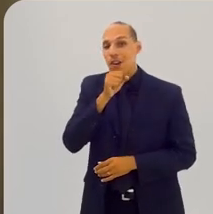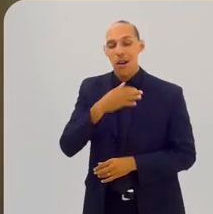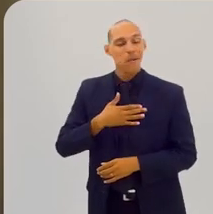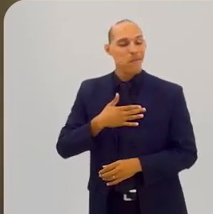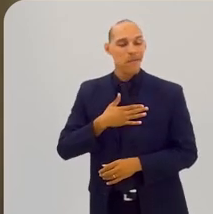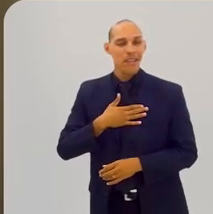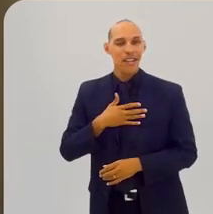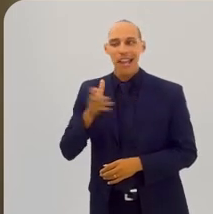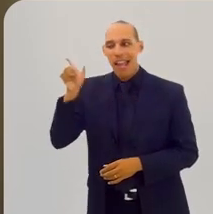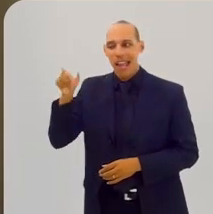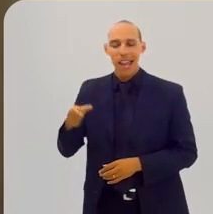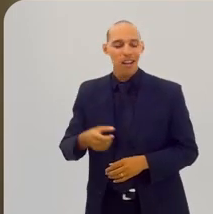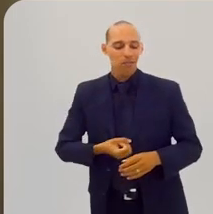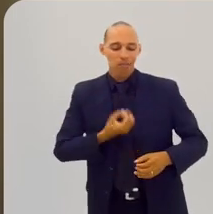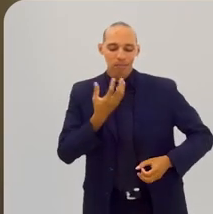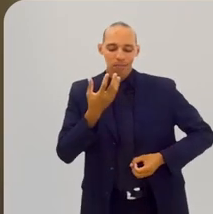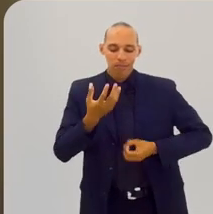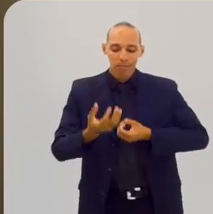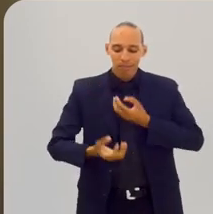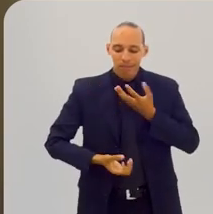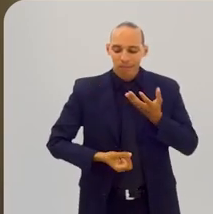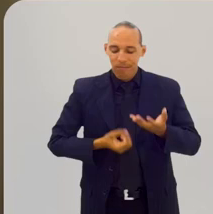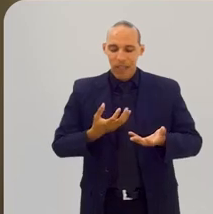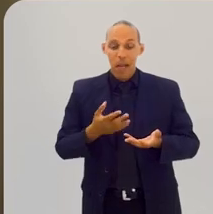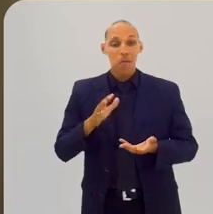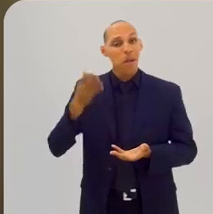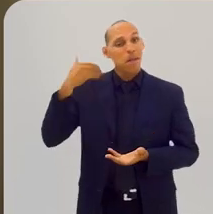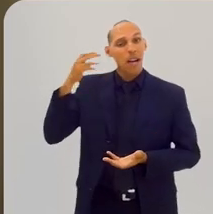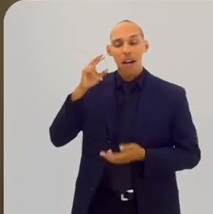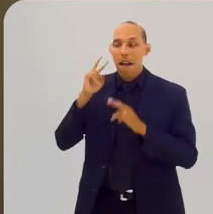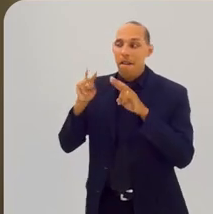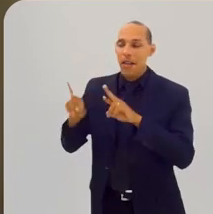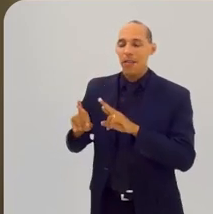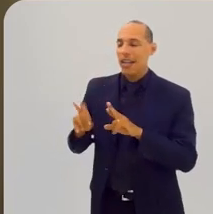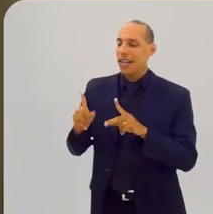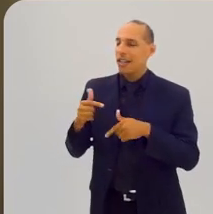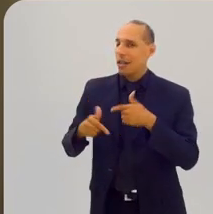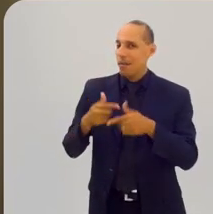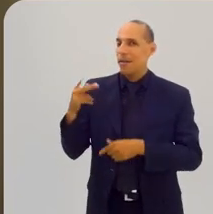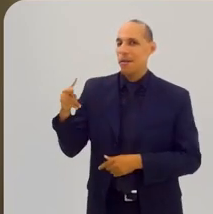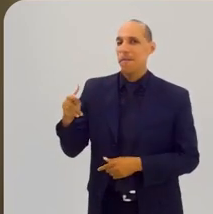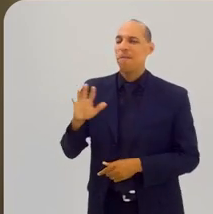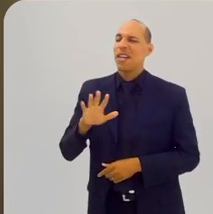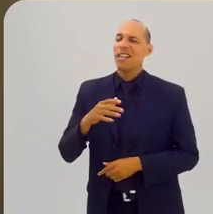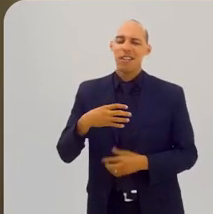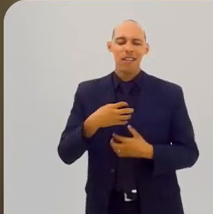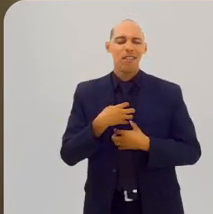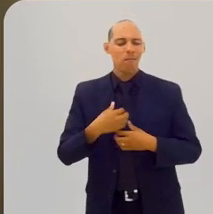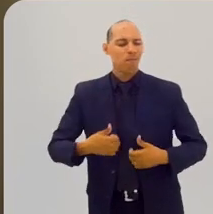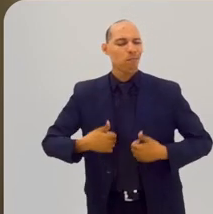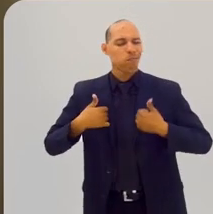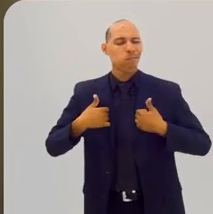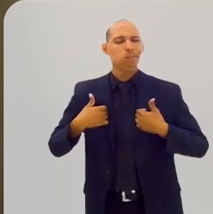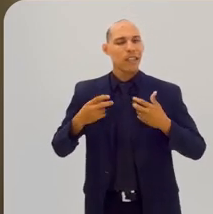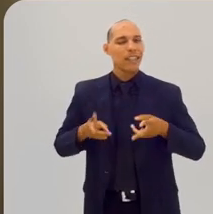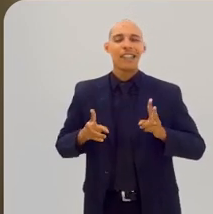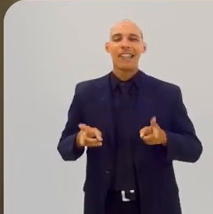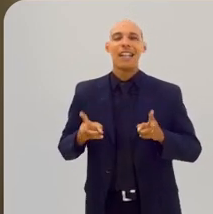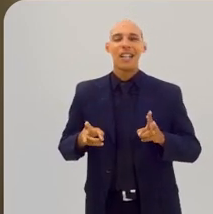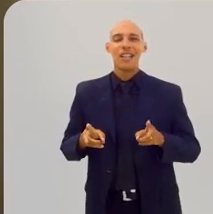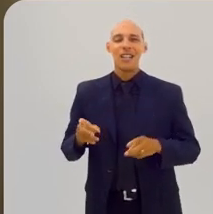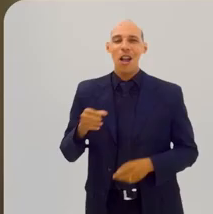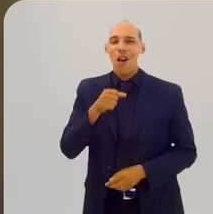ou para outras pessoas que inspiraram ele mas na época eu vi um pouco diferente trabalho dele mas sempre tive muito orgulho